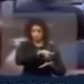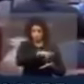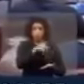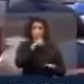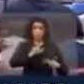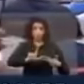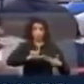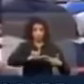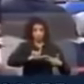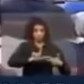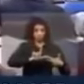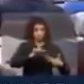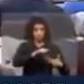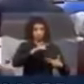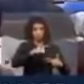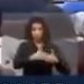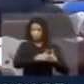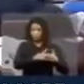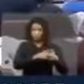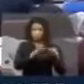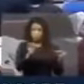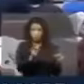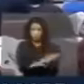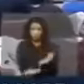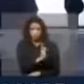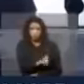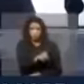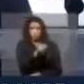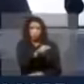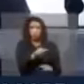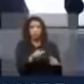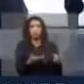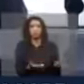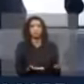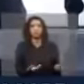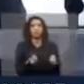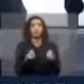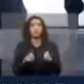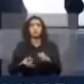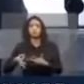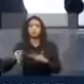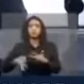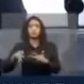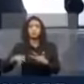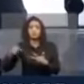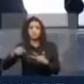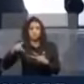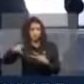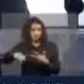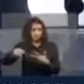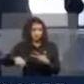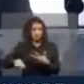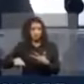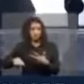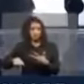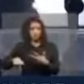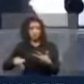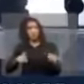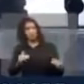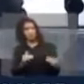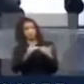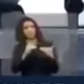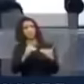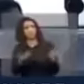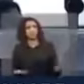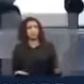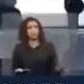Poder Legislativo, está afinco com seus deveres, não cabe ao Poder Judiciário dessemelhar a paridade constitucional